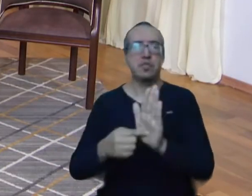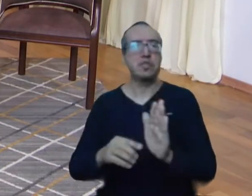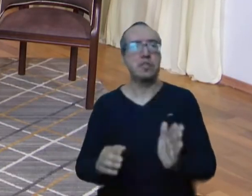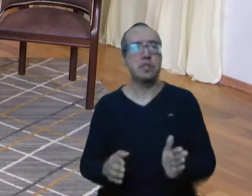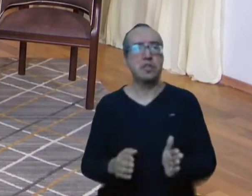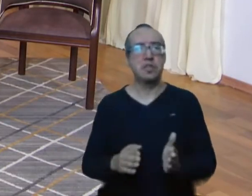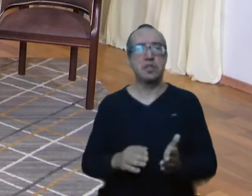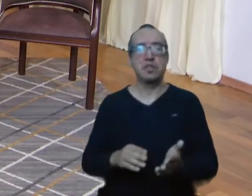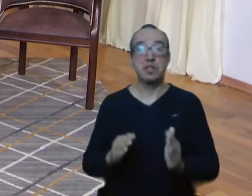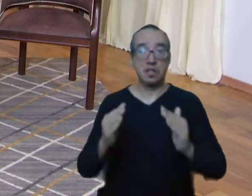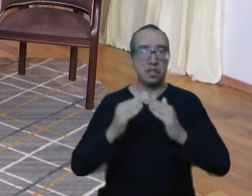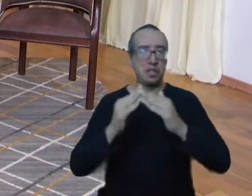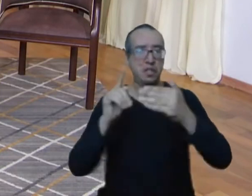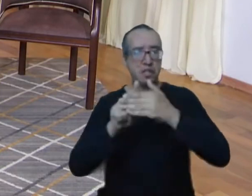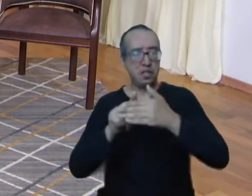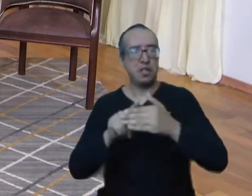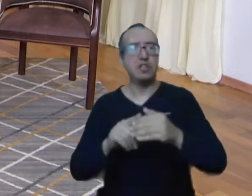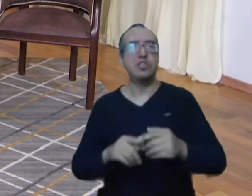Igreja,